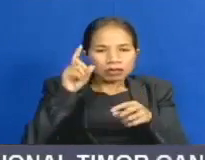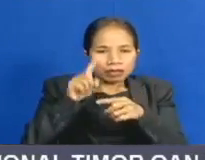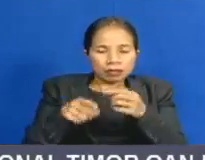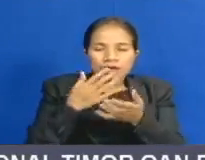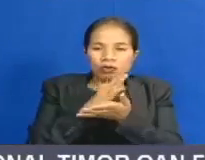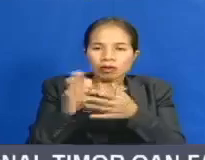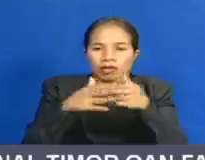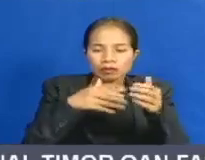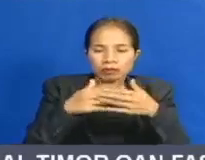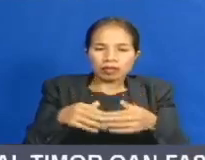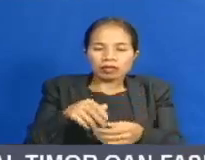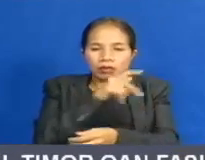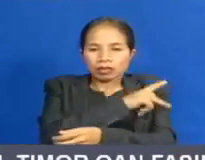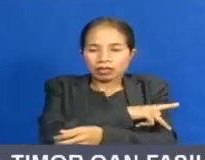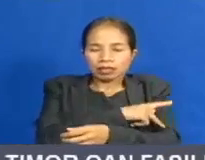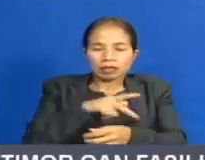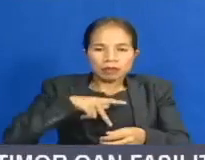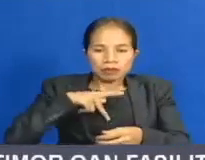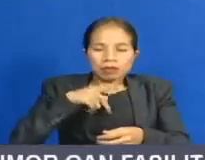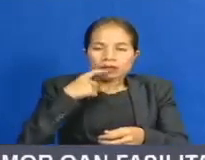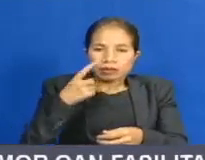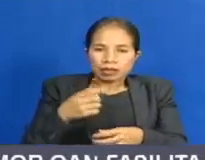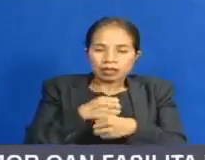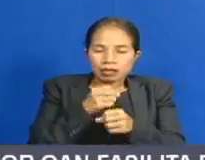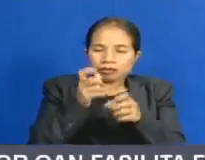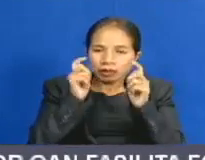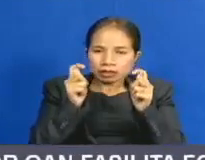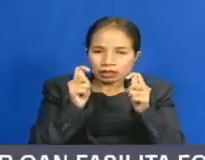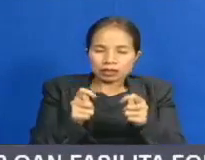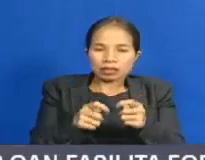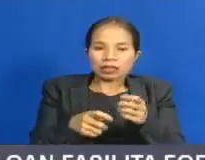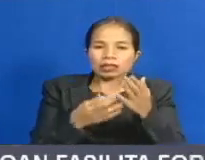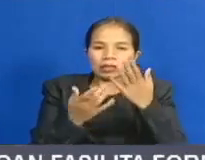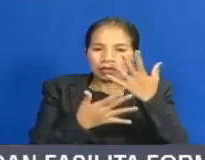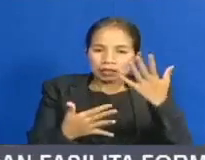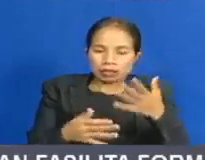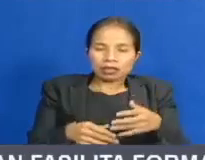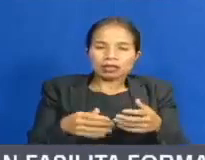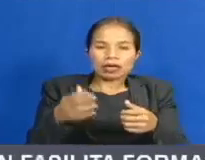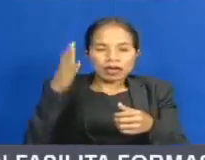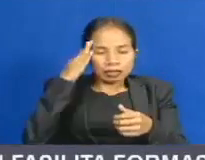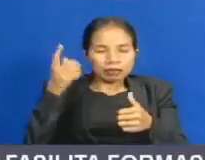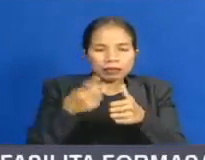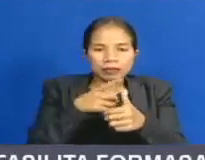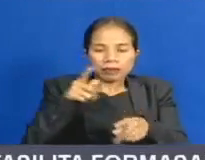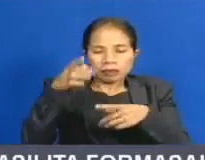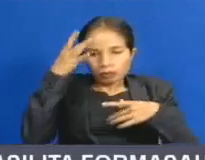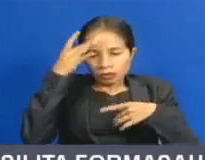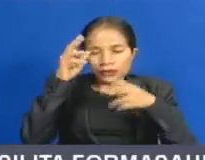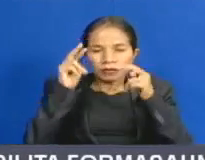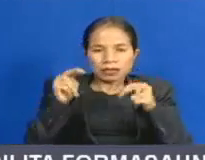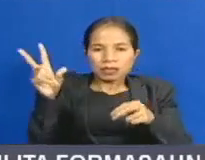sosa arbiru ya klinika privada, signifika hal diagnostiku kahasairang, nune deteta uluk pasiente debe precisa